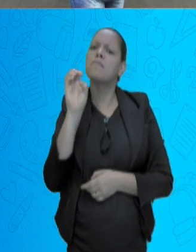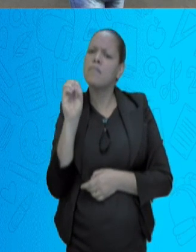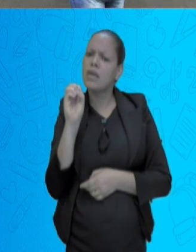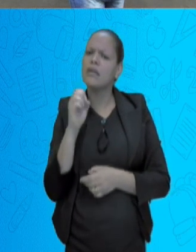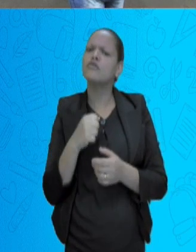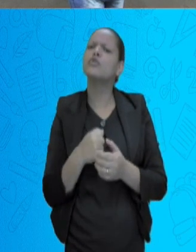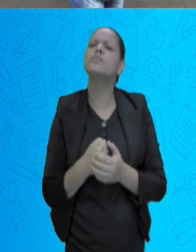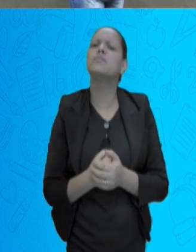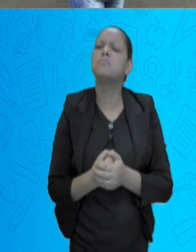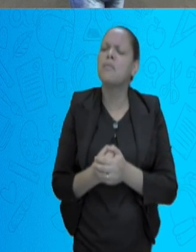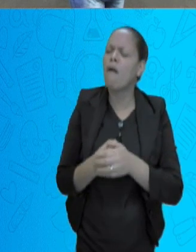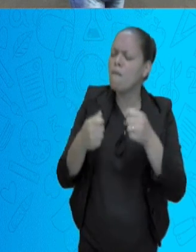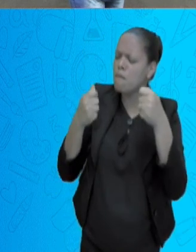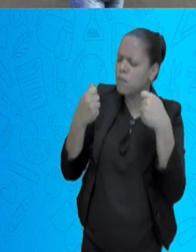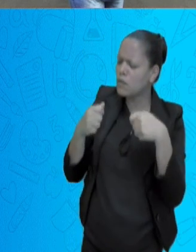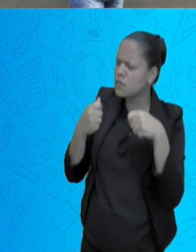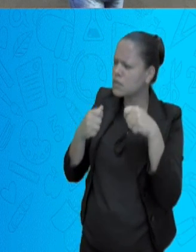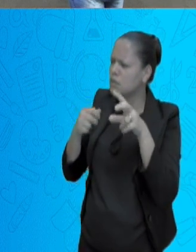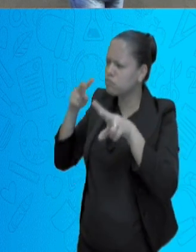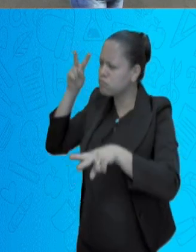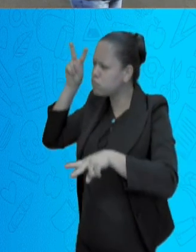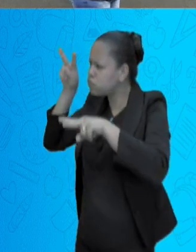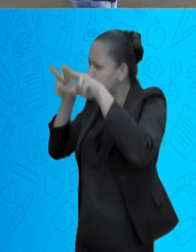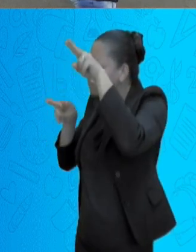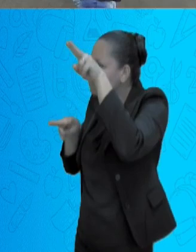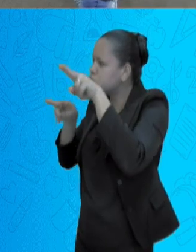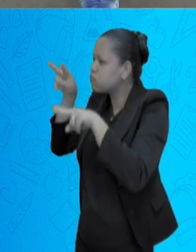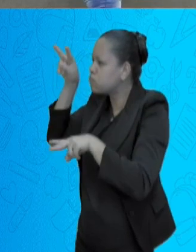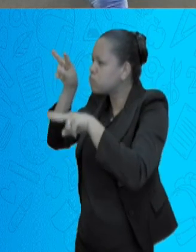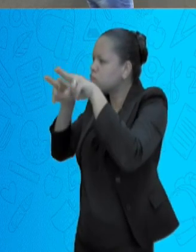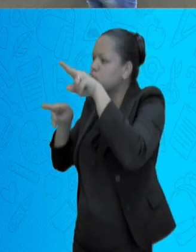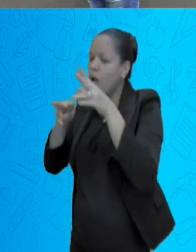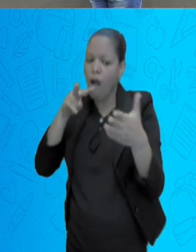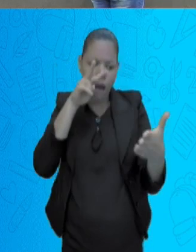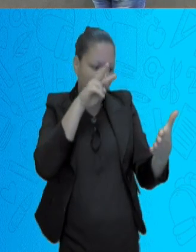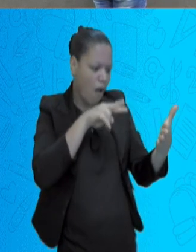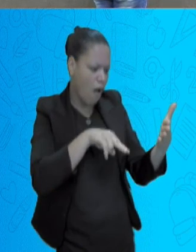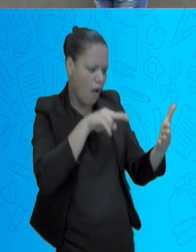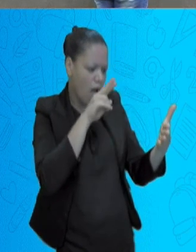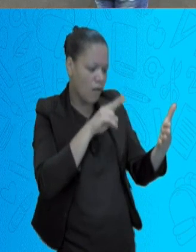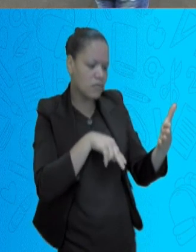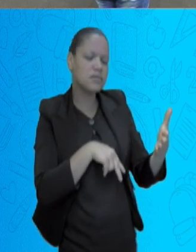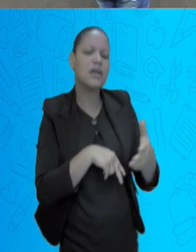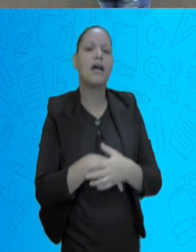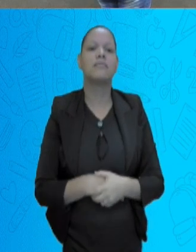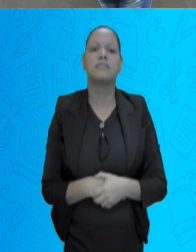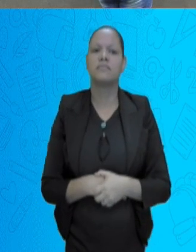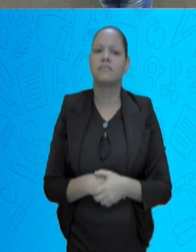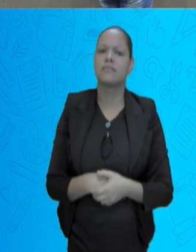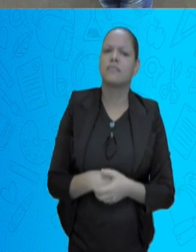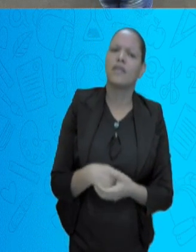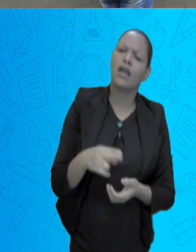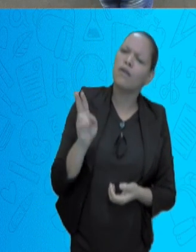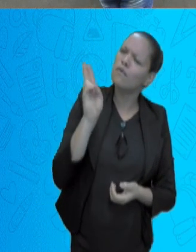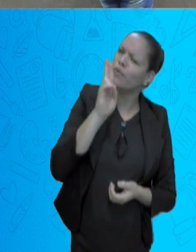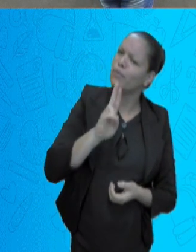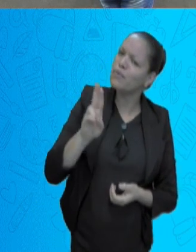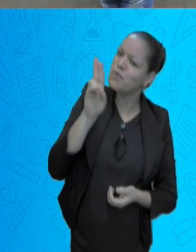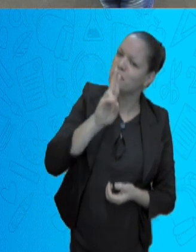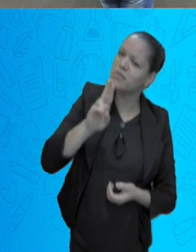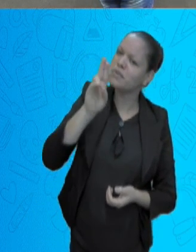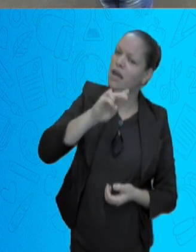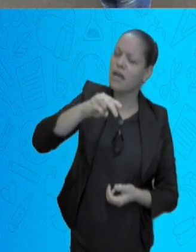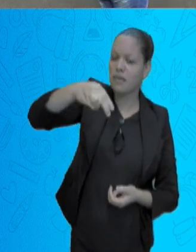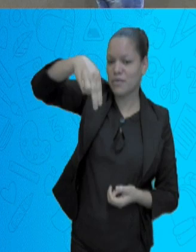e B e no final de palavras. Então, tá bom. T. Eu vou usar, então,